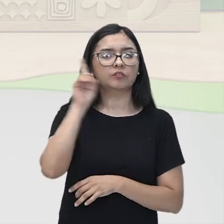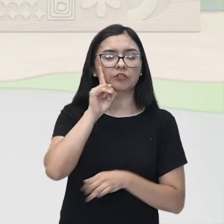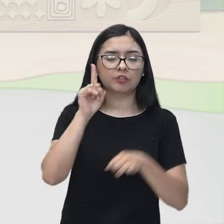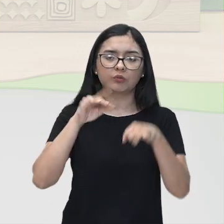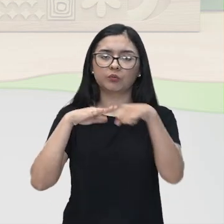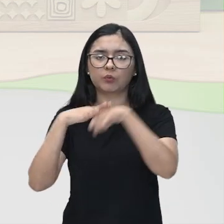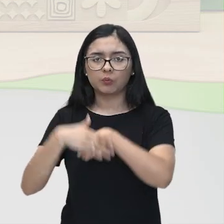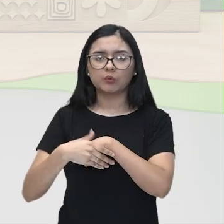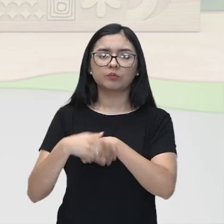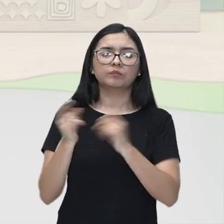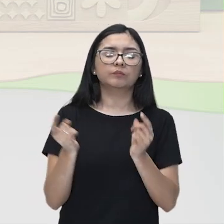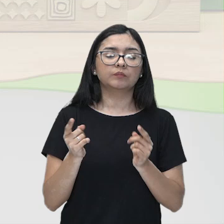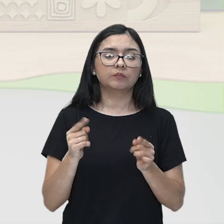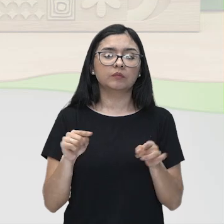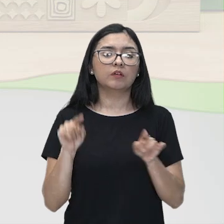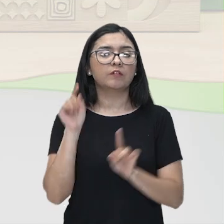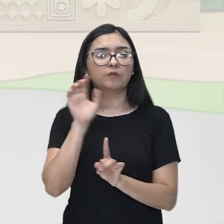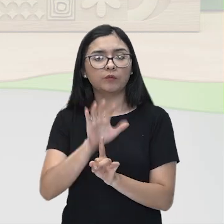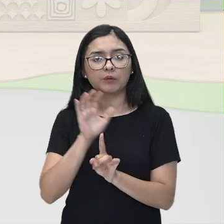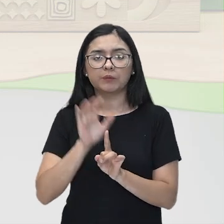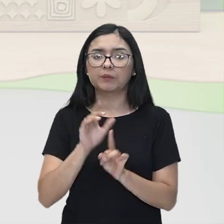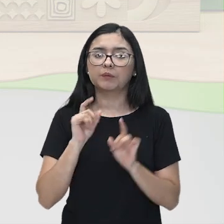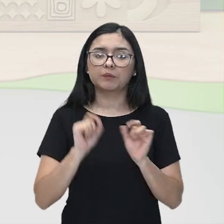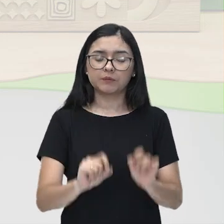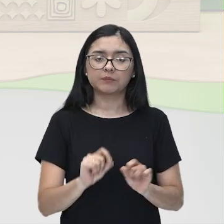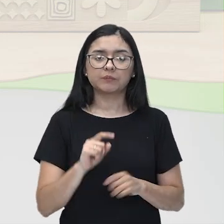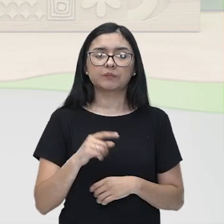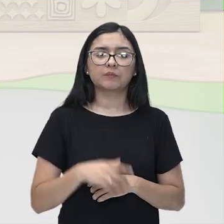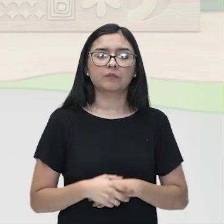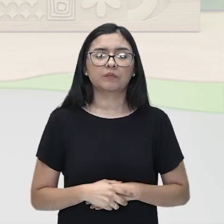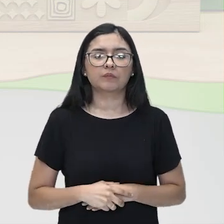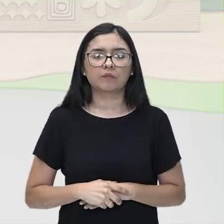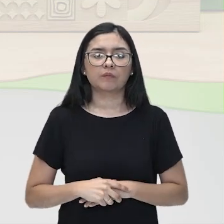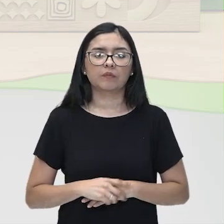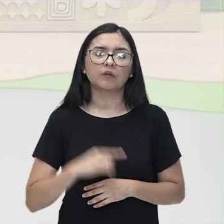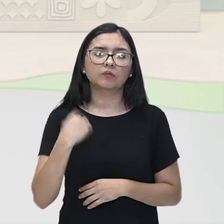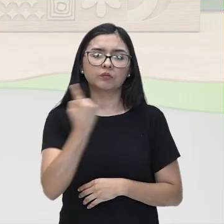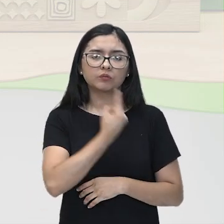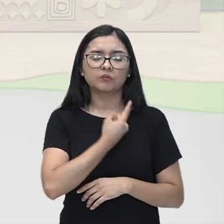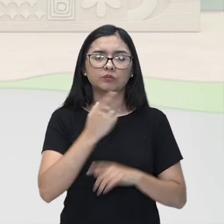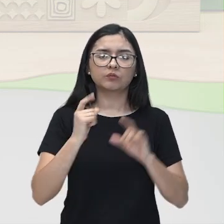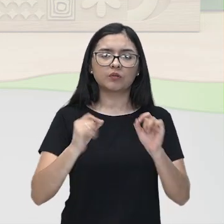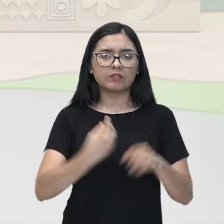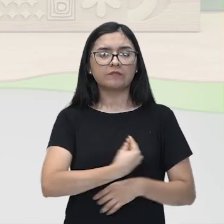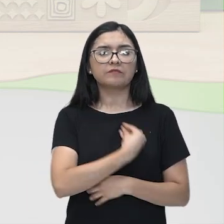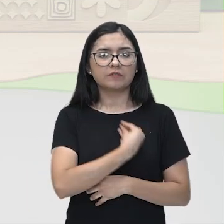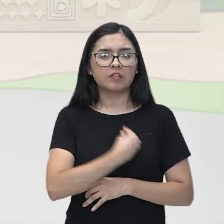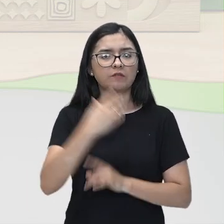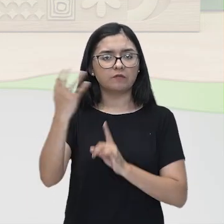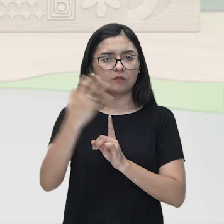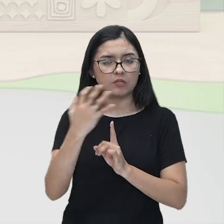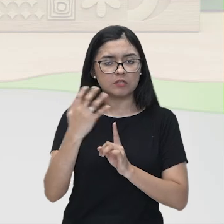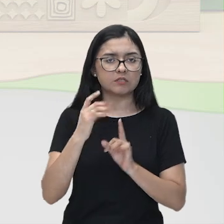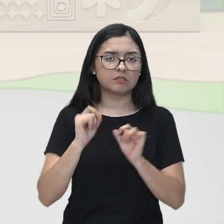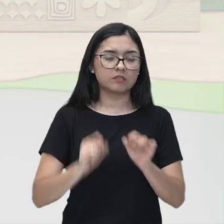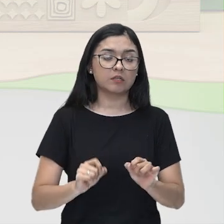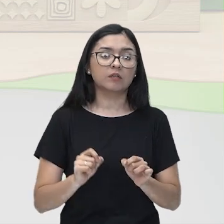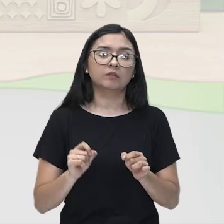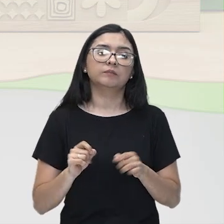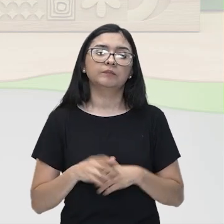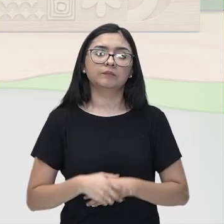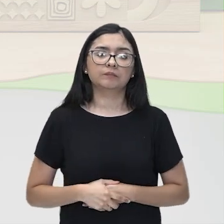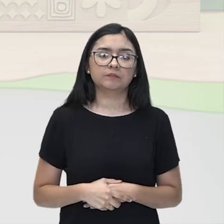noites, ela tem influência também nos nossos ciclos biológicos, que nós denominamos